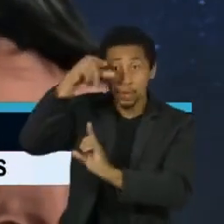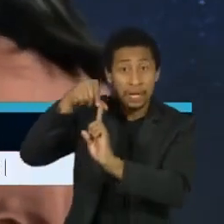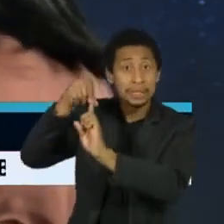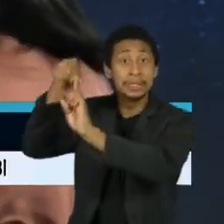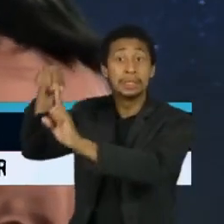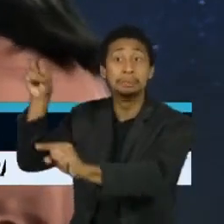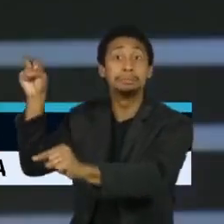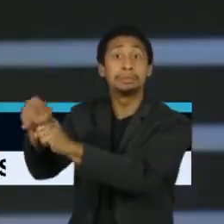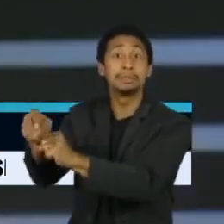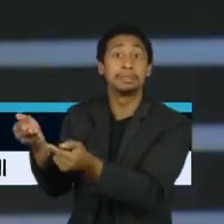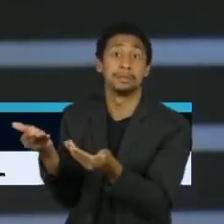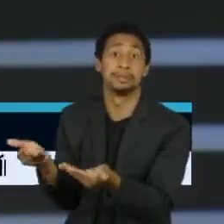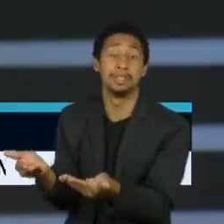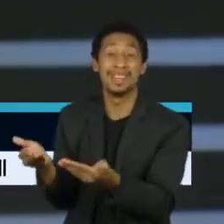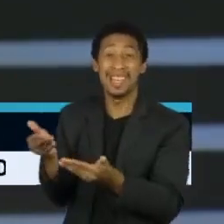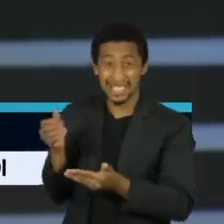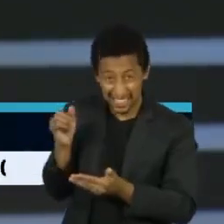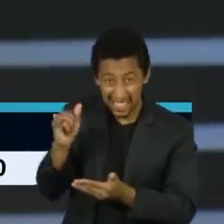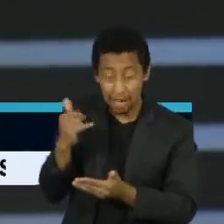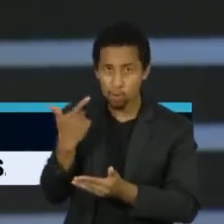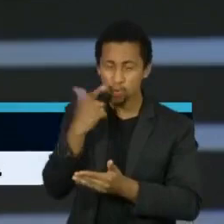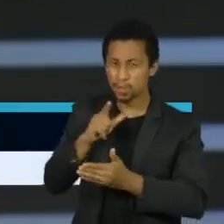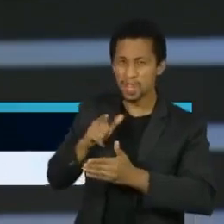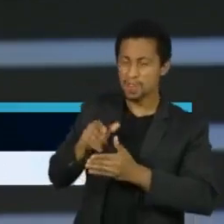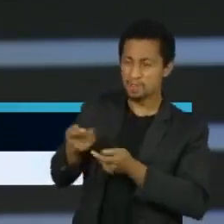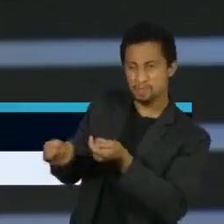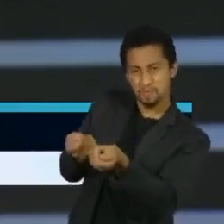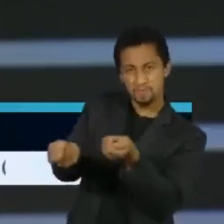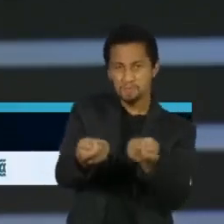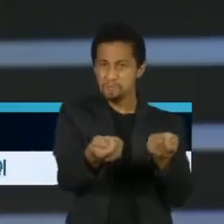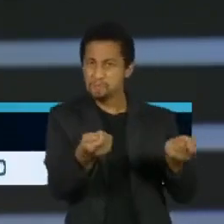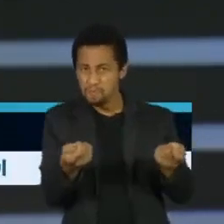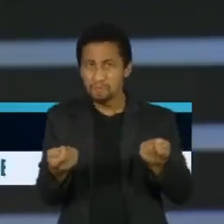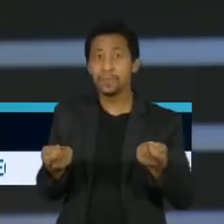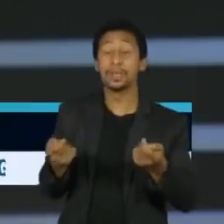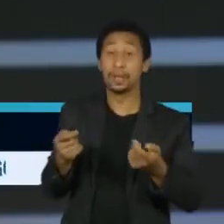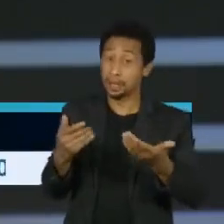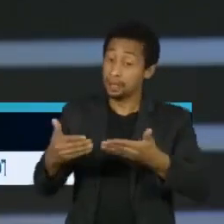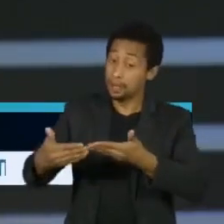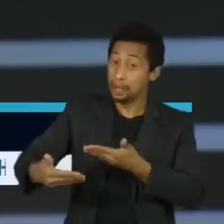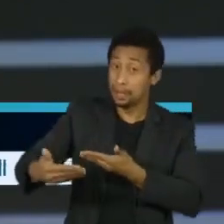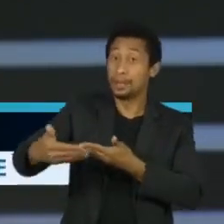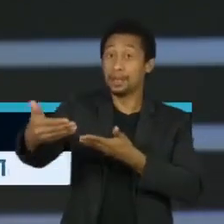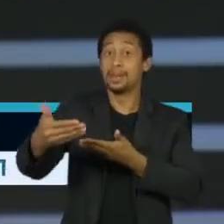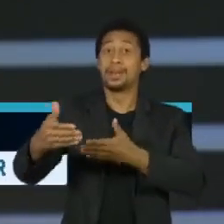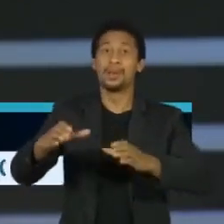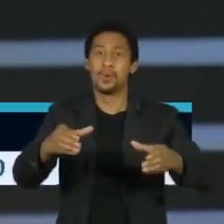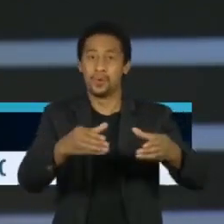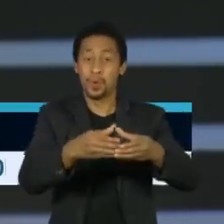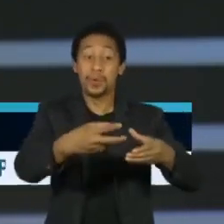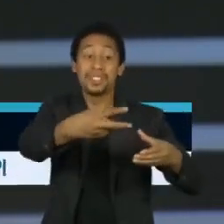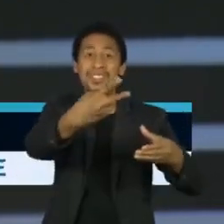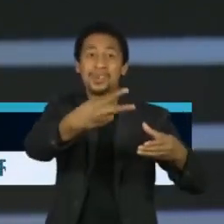tudo correr conforme ele prevê, ele vai assumir também um lugar na temida segunda turma do